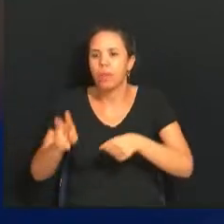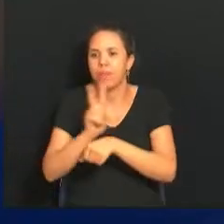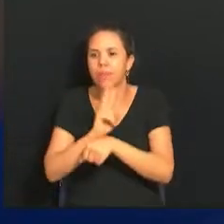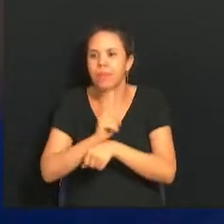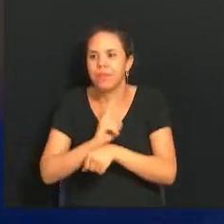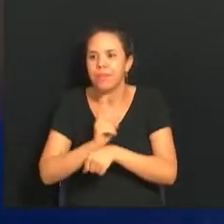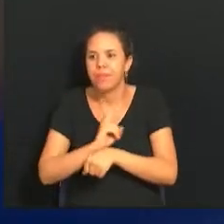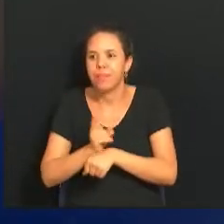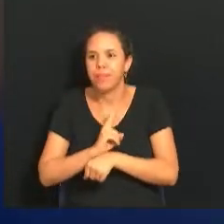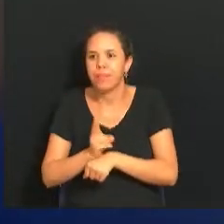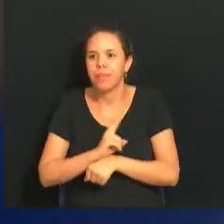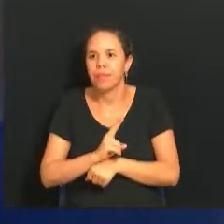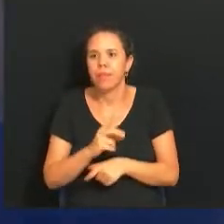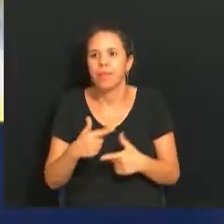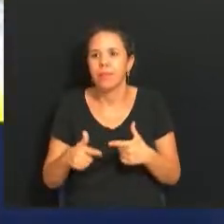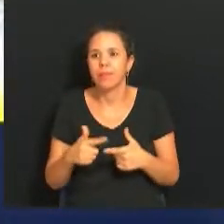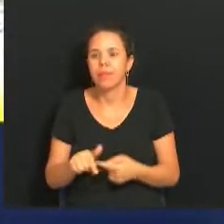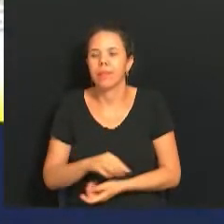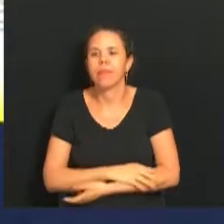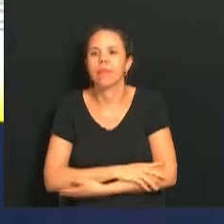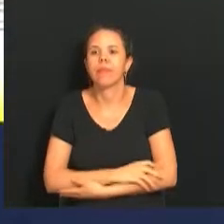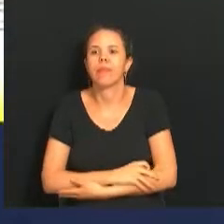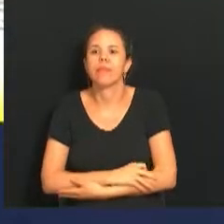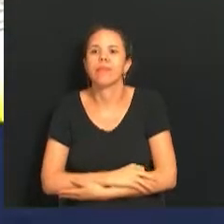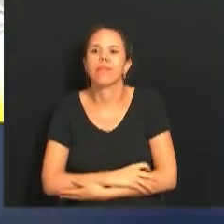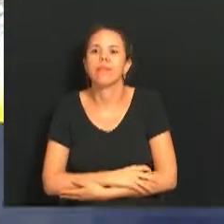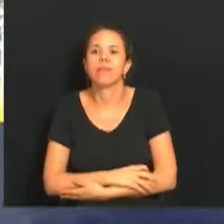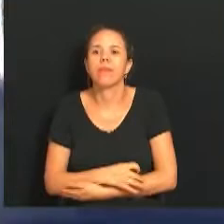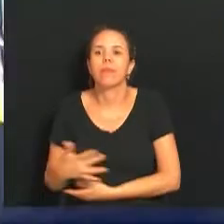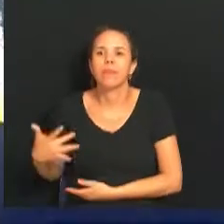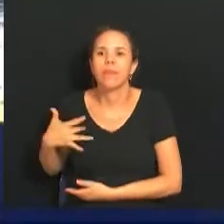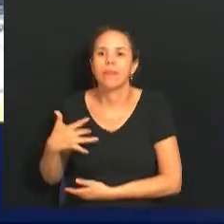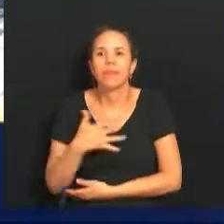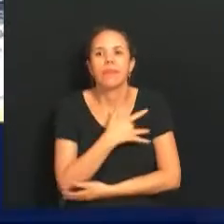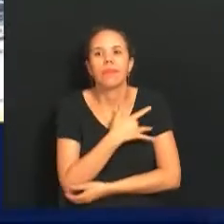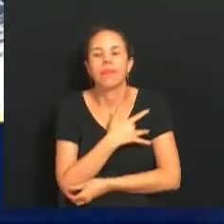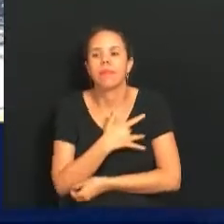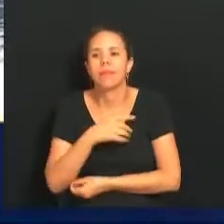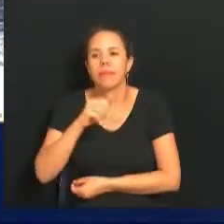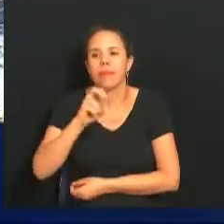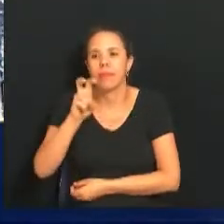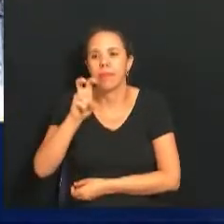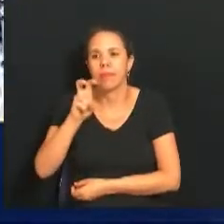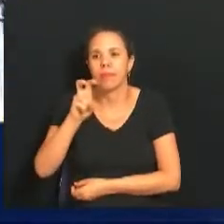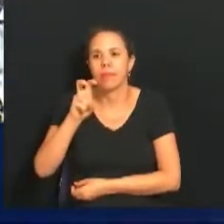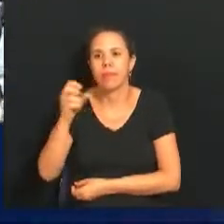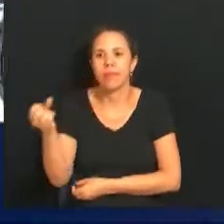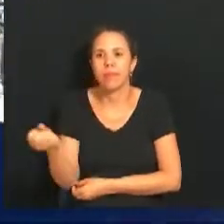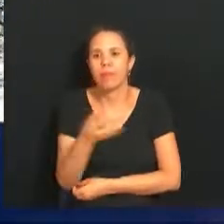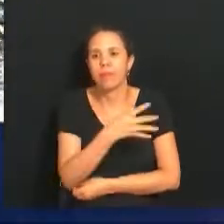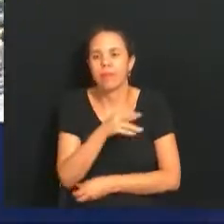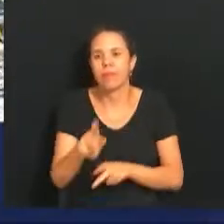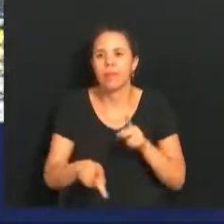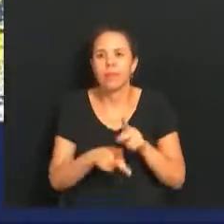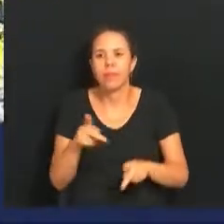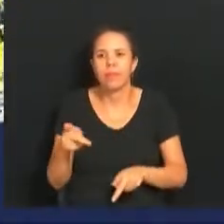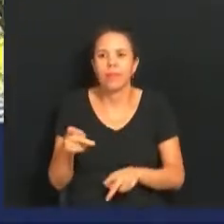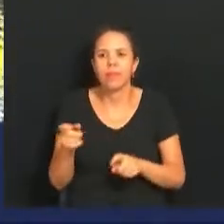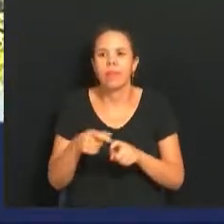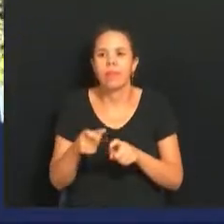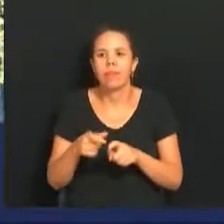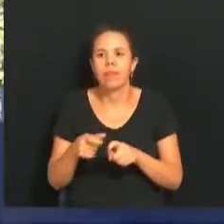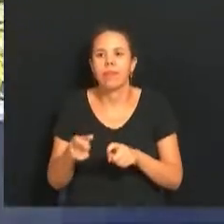de áreas críticas. Saúde. 95 novos residentes, entre